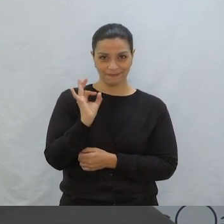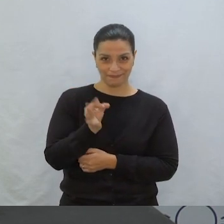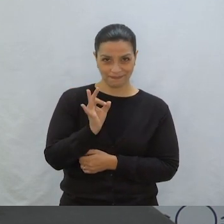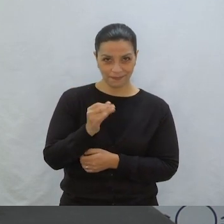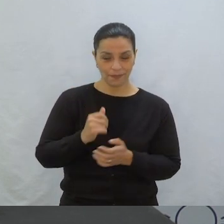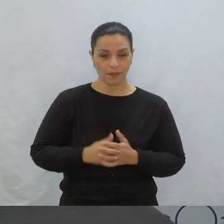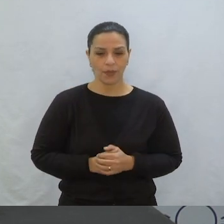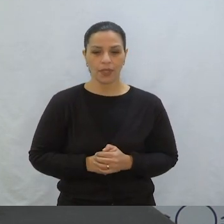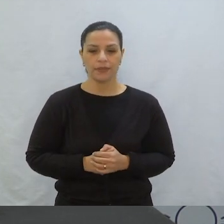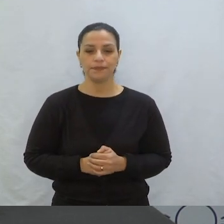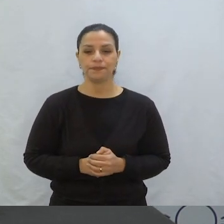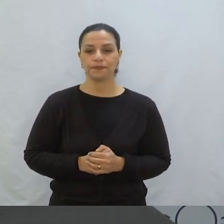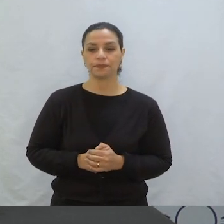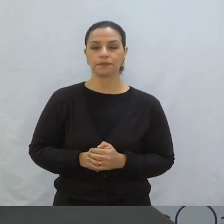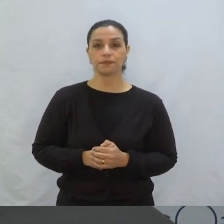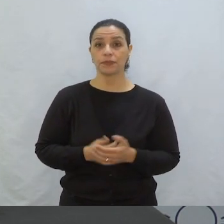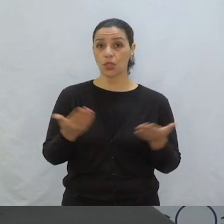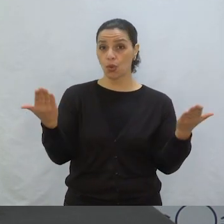1, 2, 3.